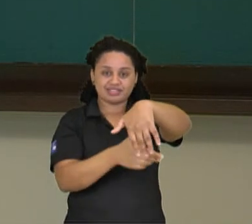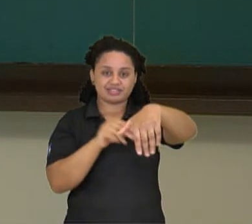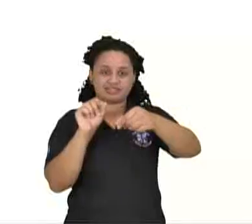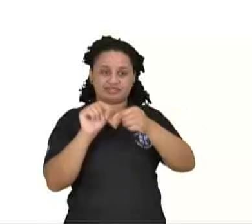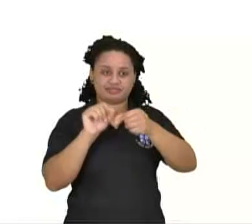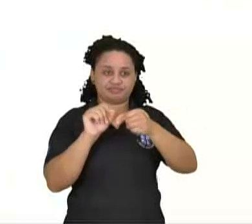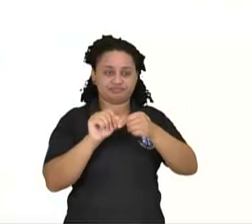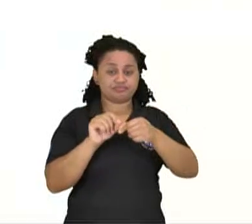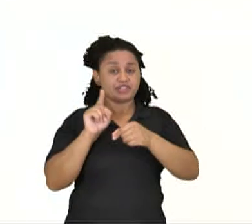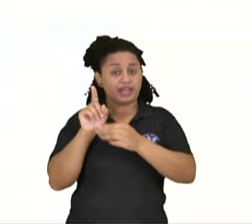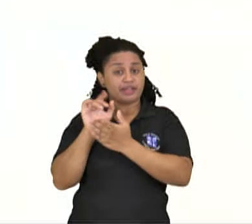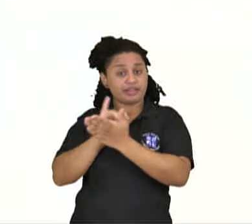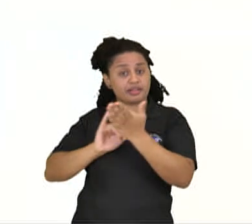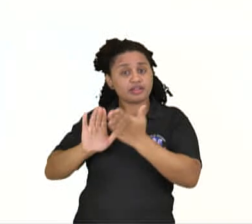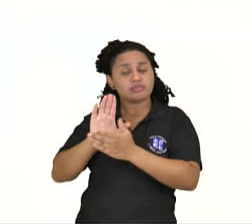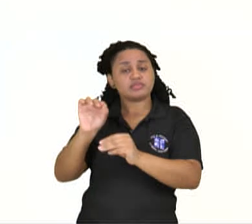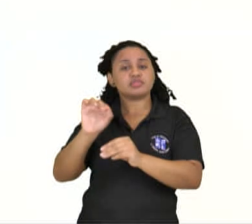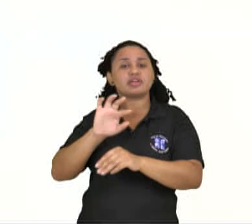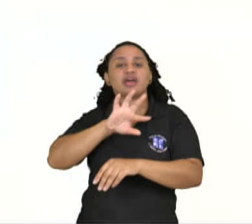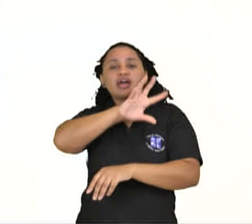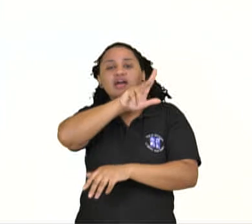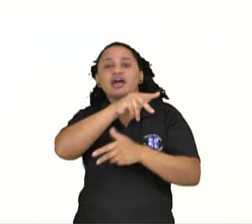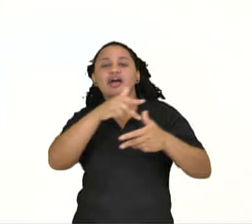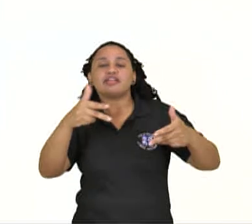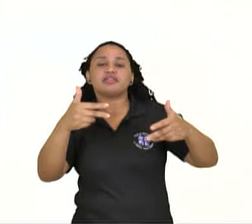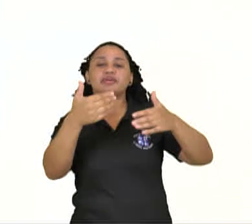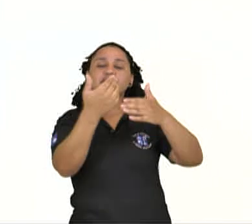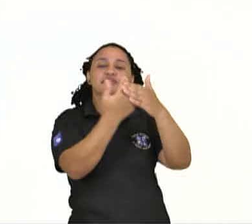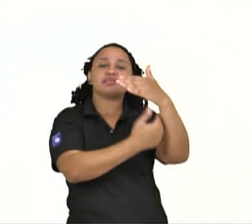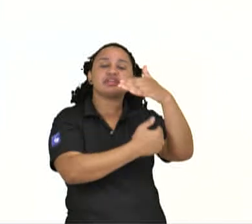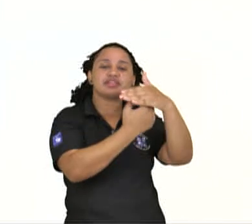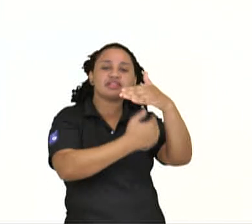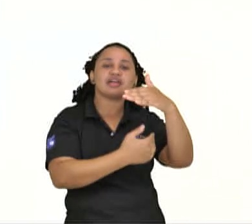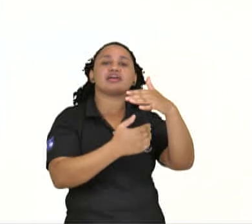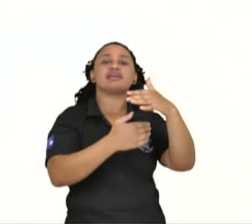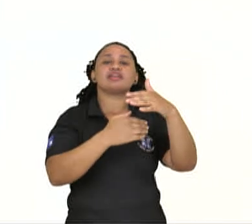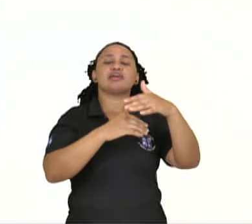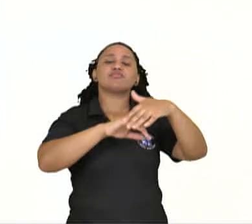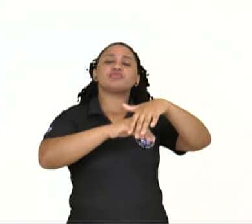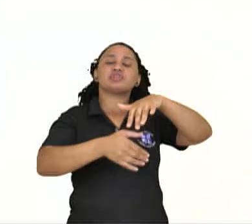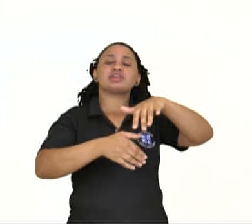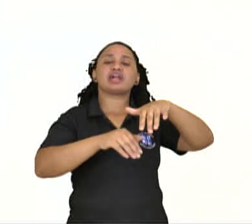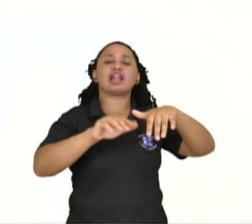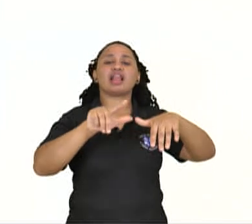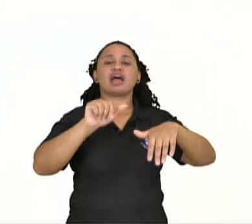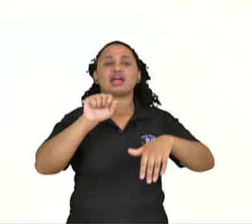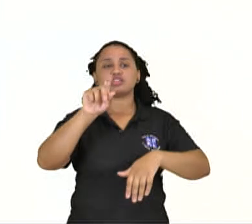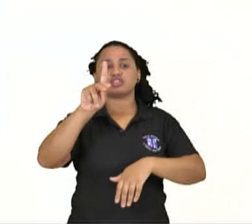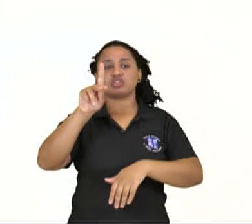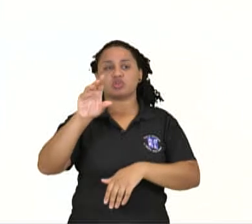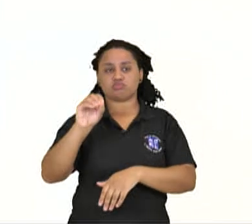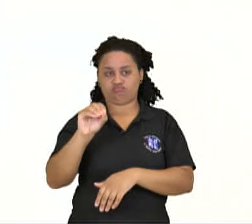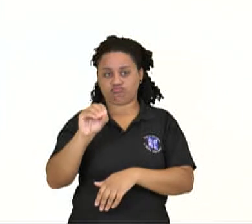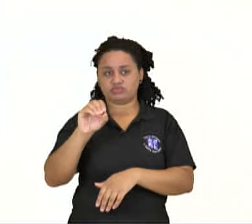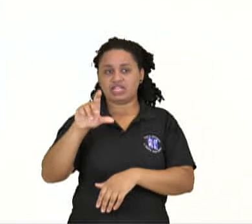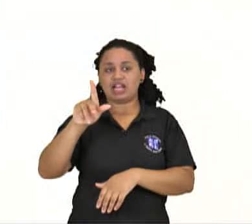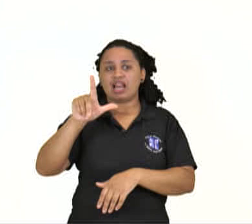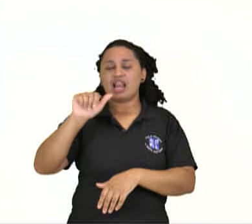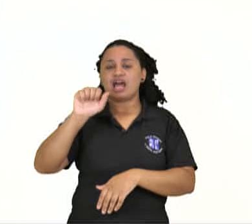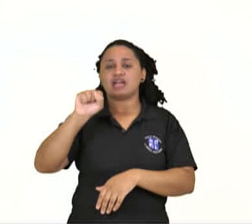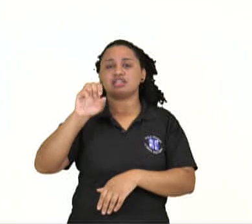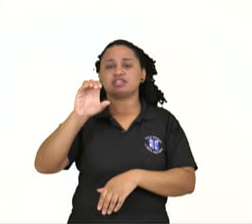Suporte. O que será que é suporte? É o que serve para sustentar a obra de arte.